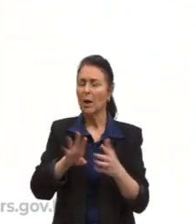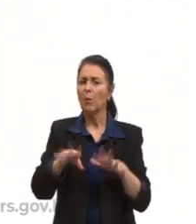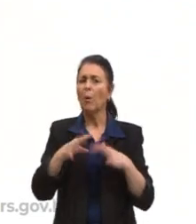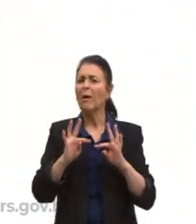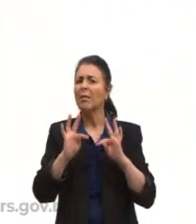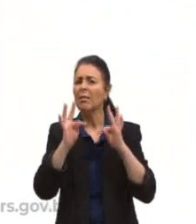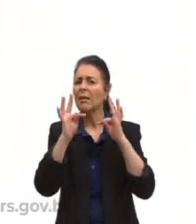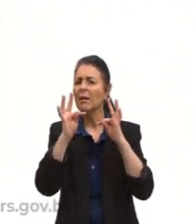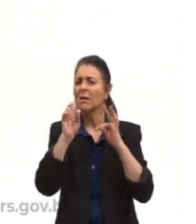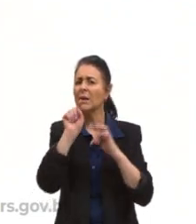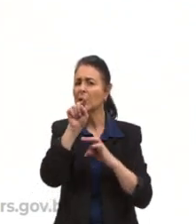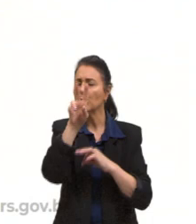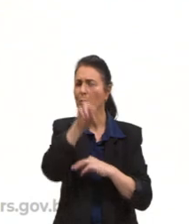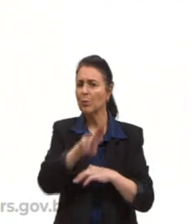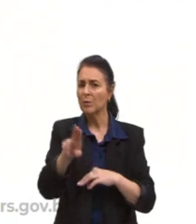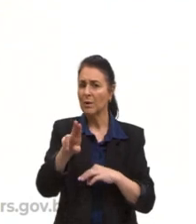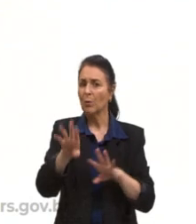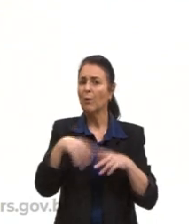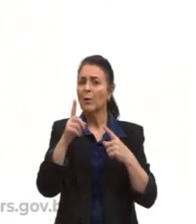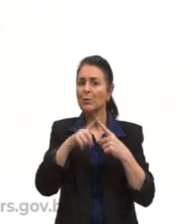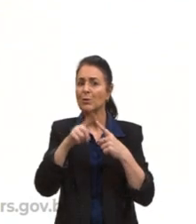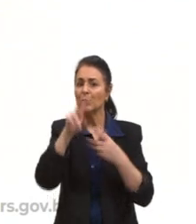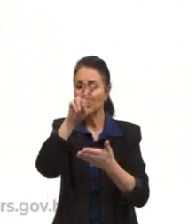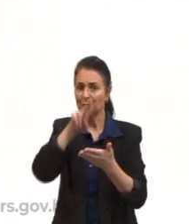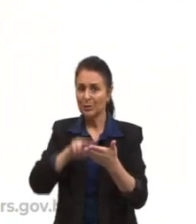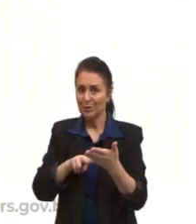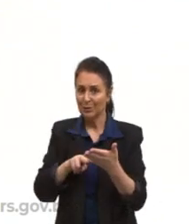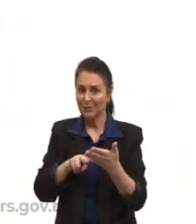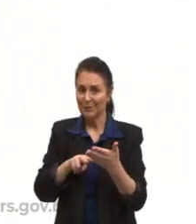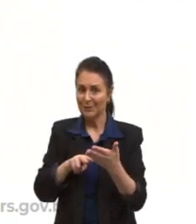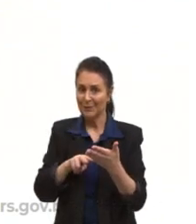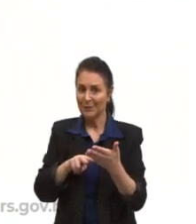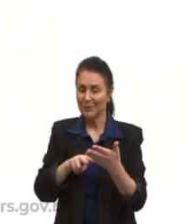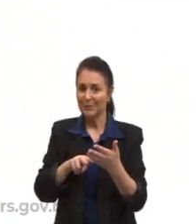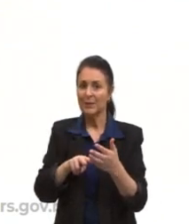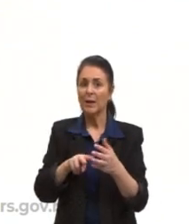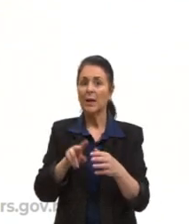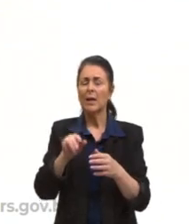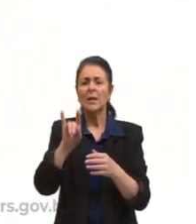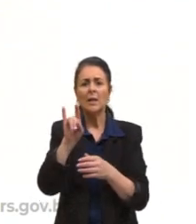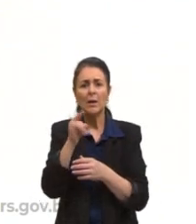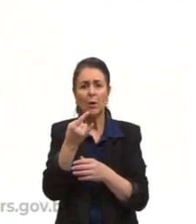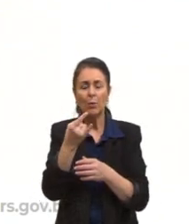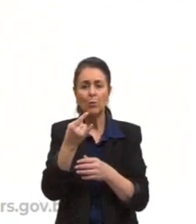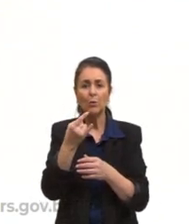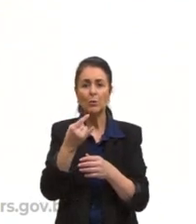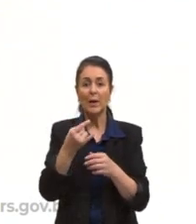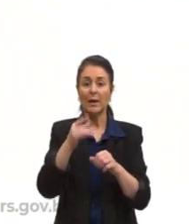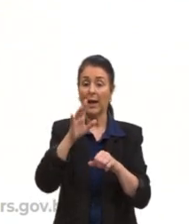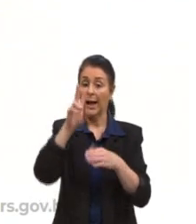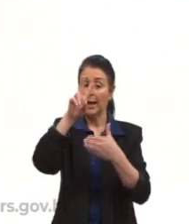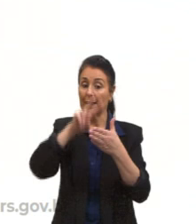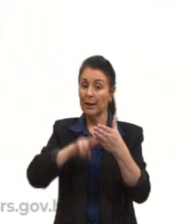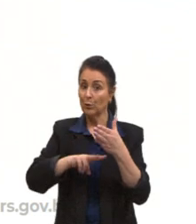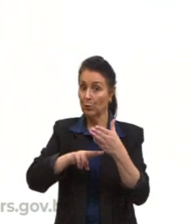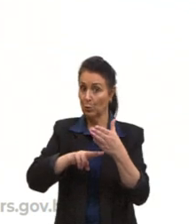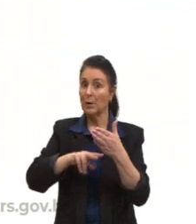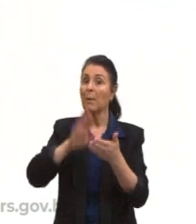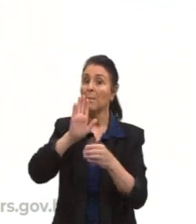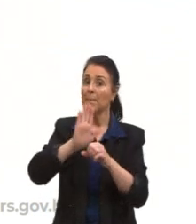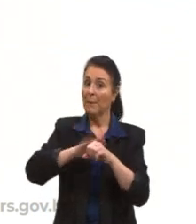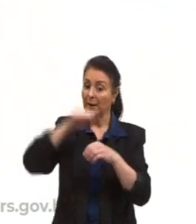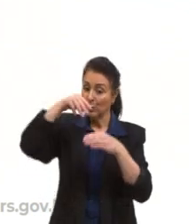que eu estou usando Qual é o tipo de leitura isso que eu quero dizer ah e a última o scanner significa digitalizar